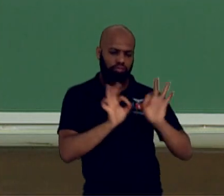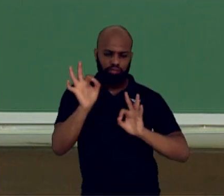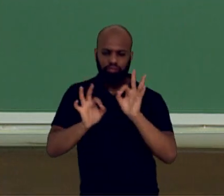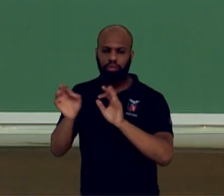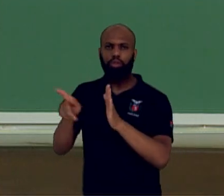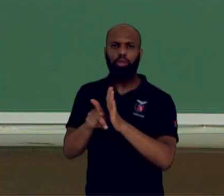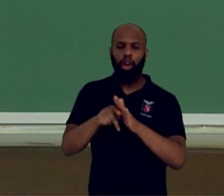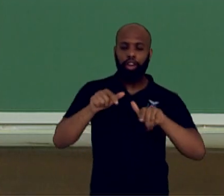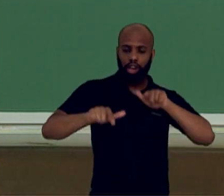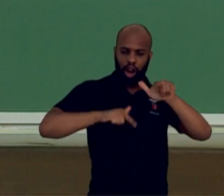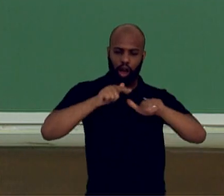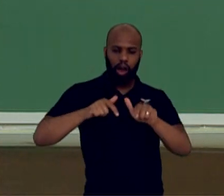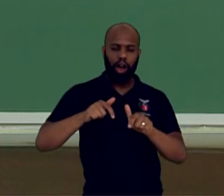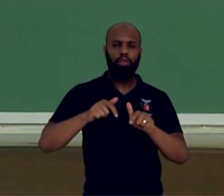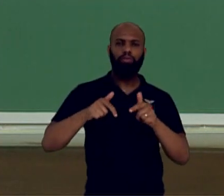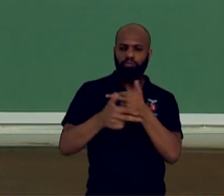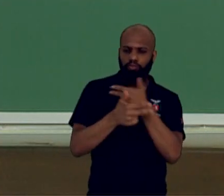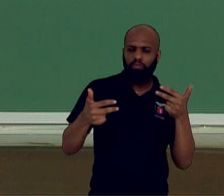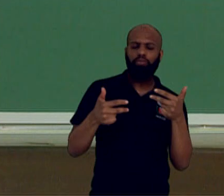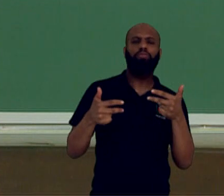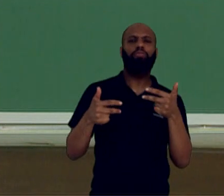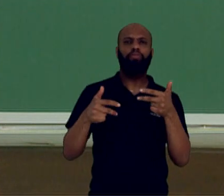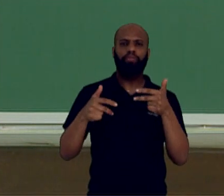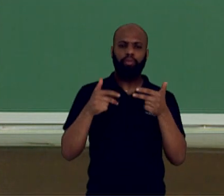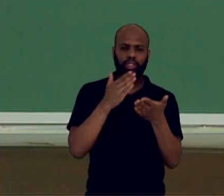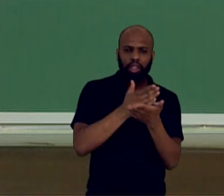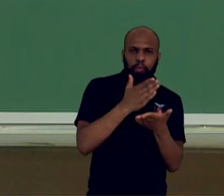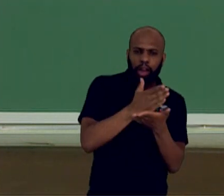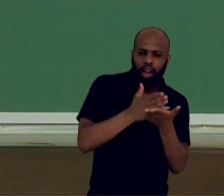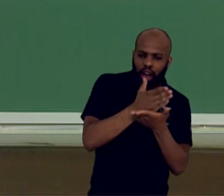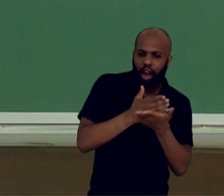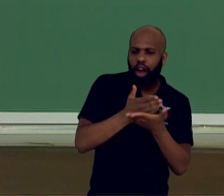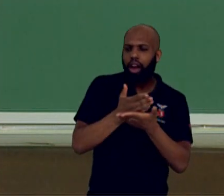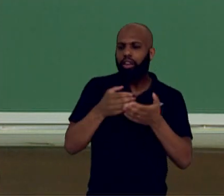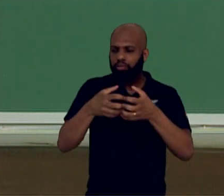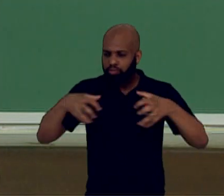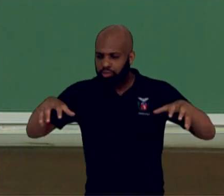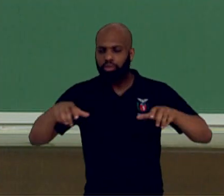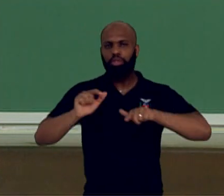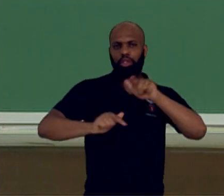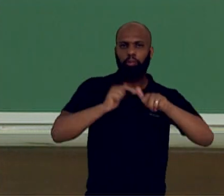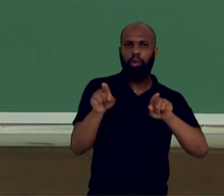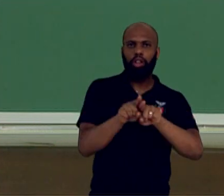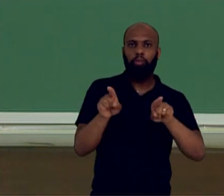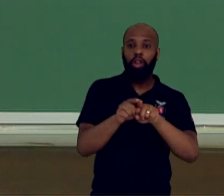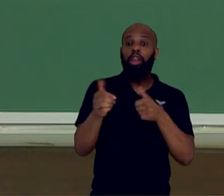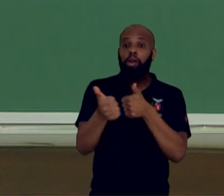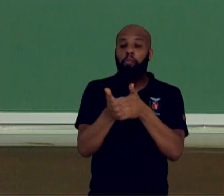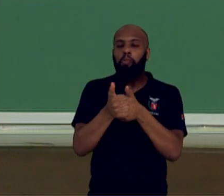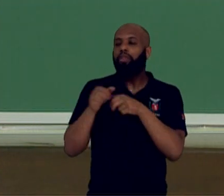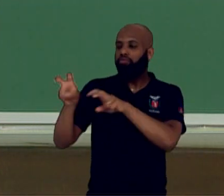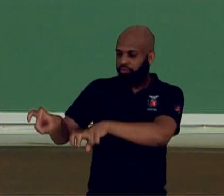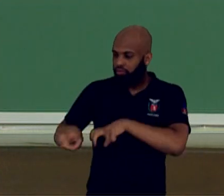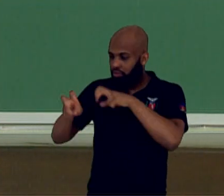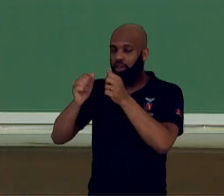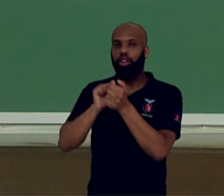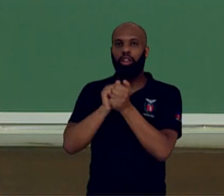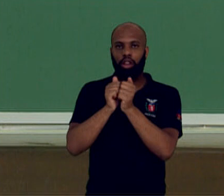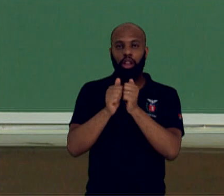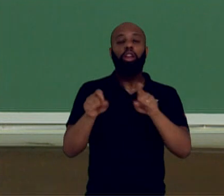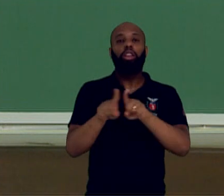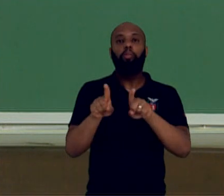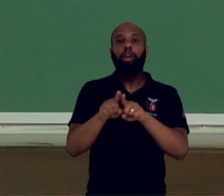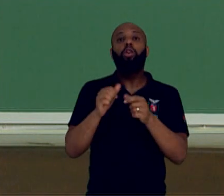organização de tarefas de trabalho, divisões, inclusive, de trabalho, tudo em torno da agricultura do arroz, e do